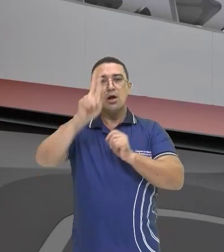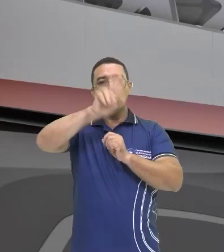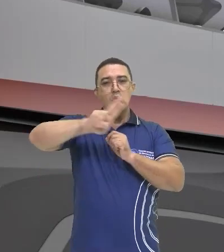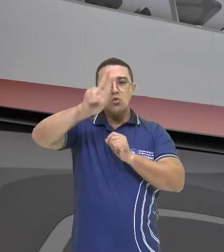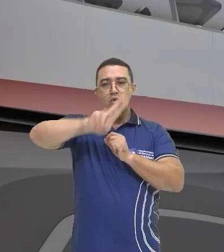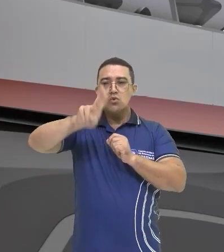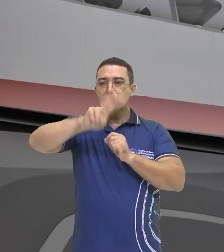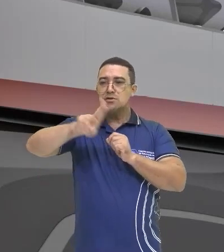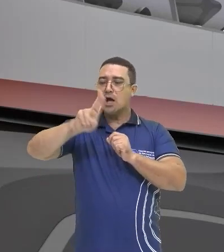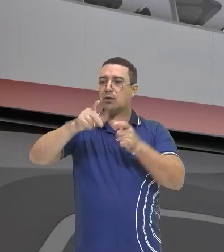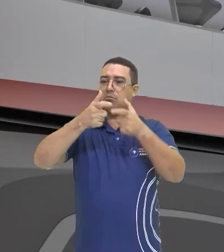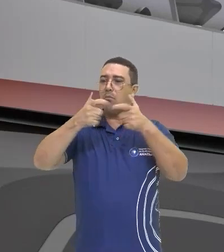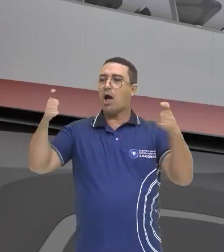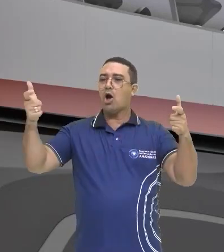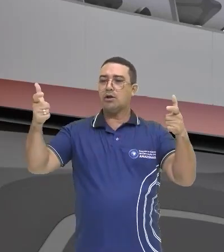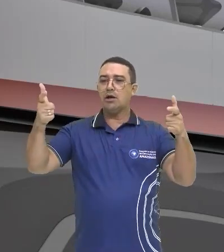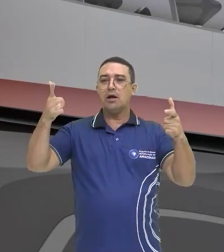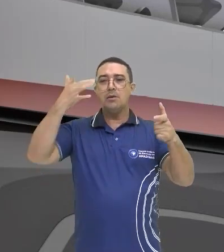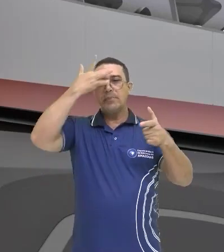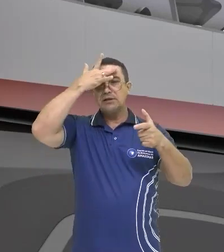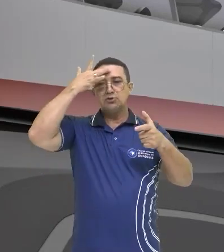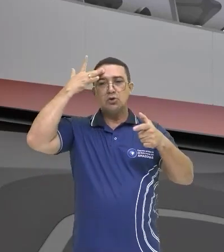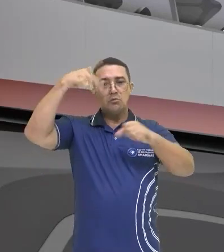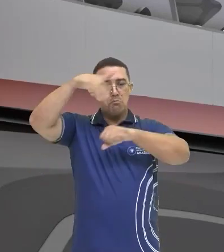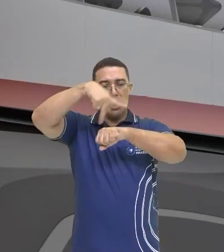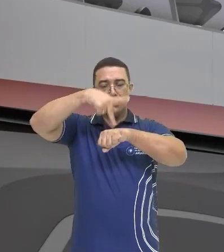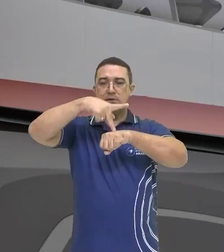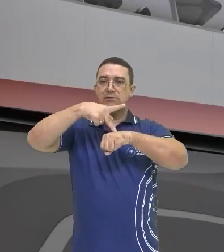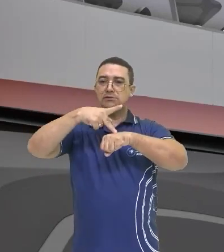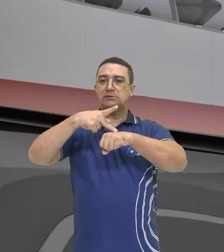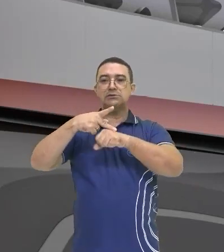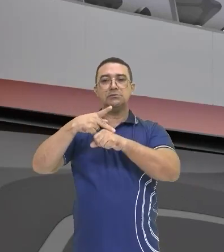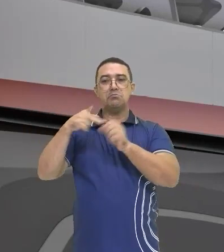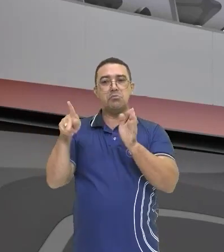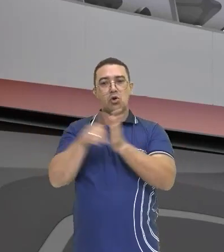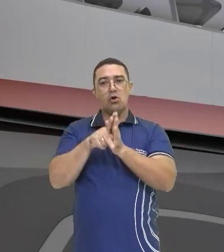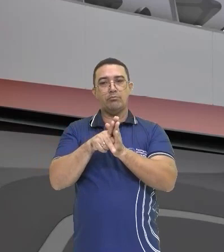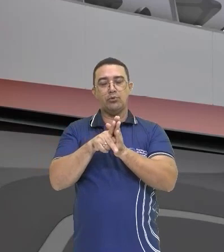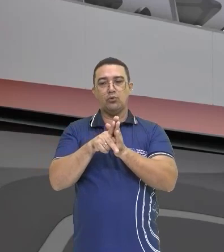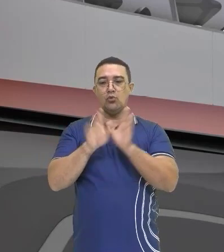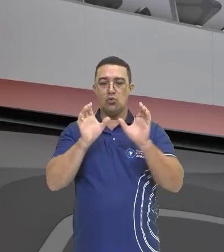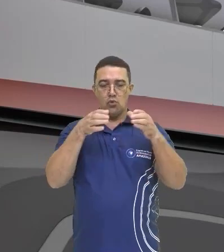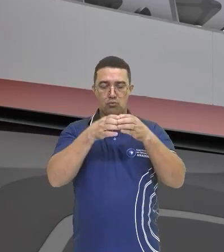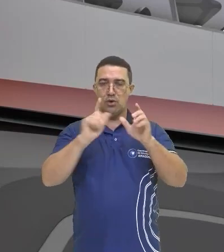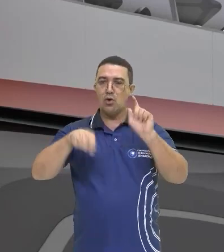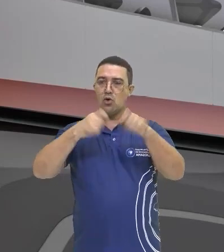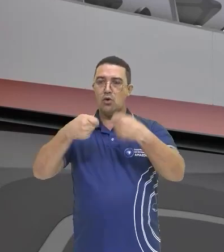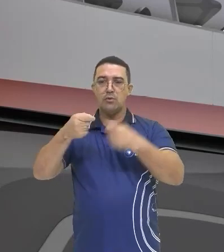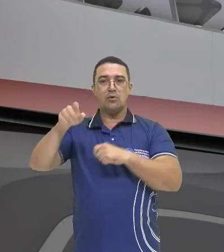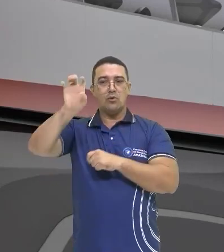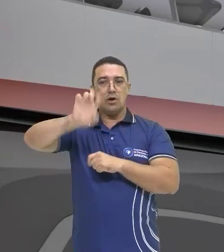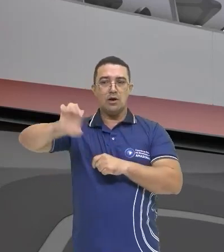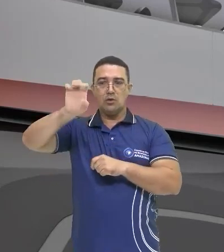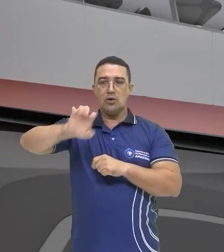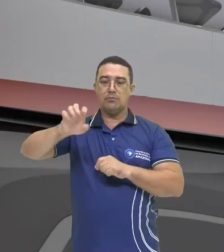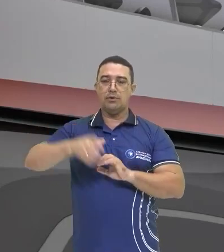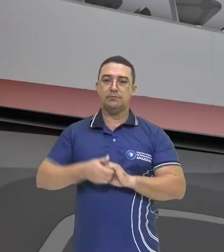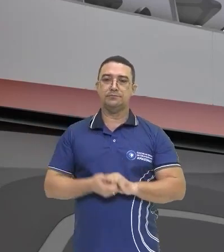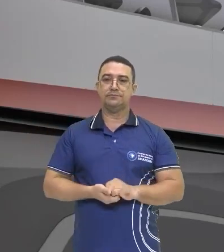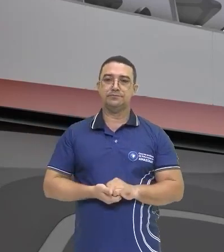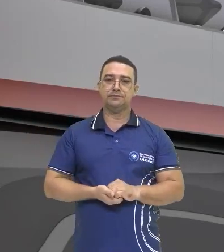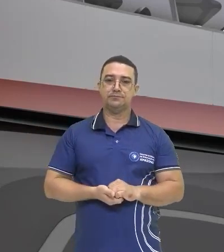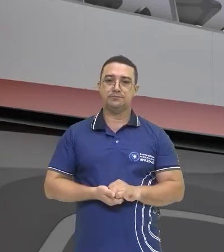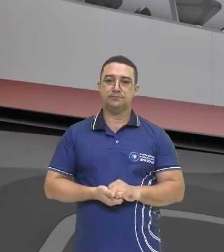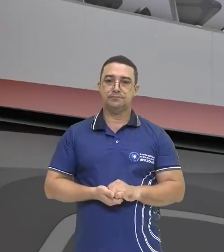utilizado pela grande maioria desses países que fazem parte do Bloco Econômico Europeu, certo?